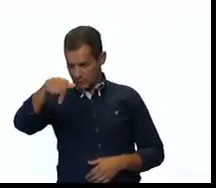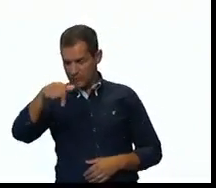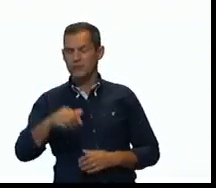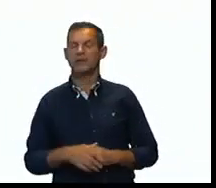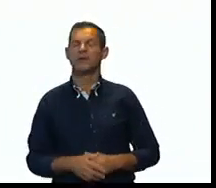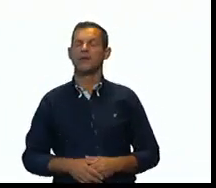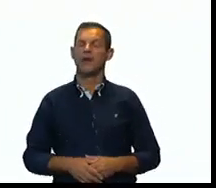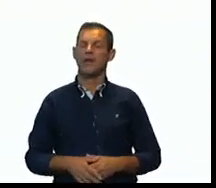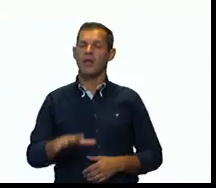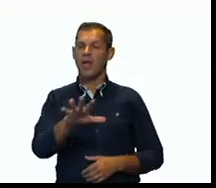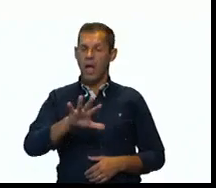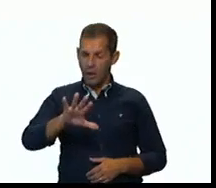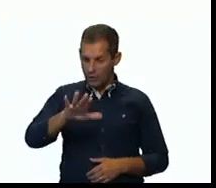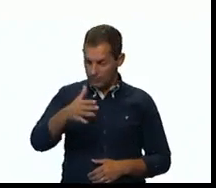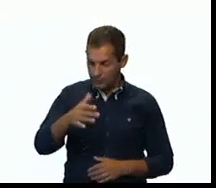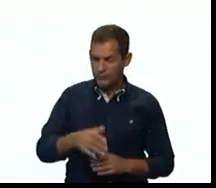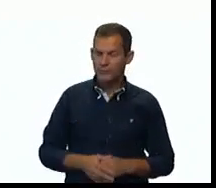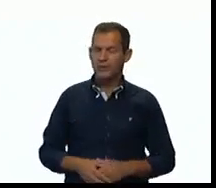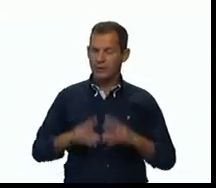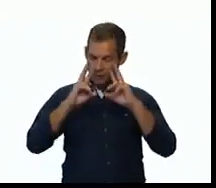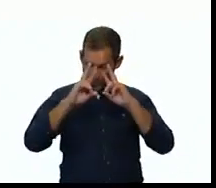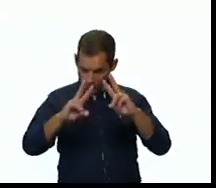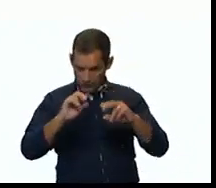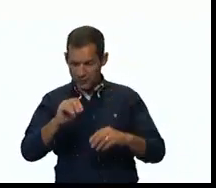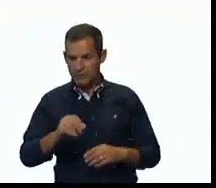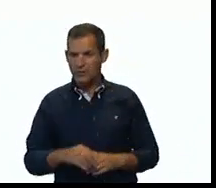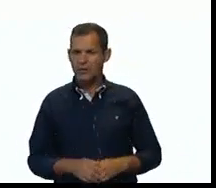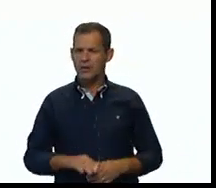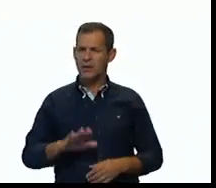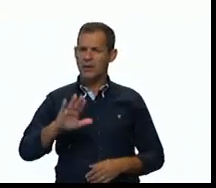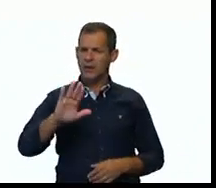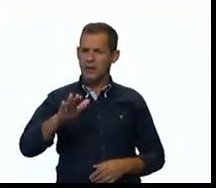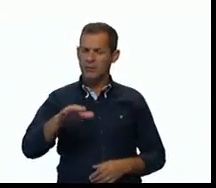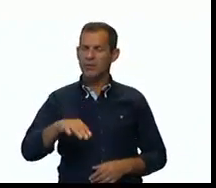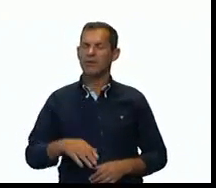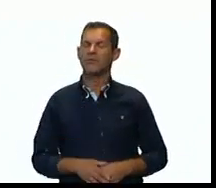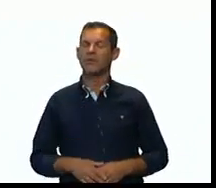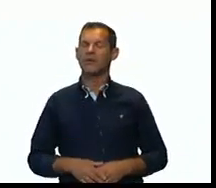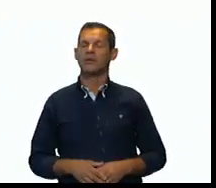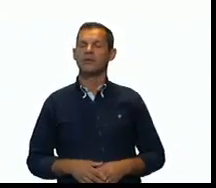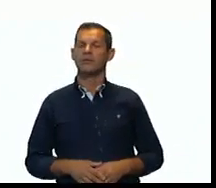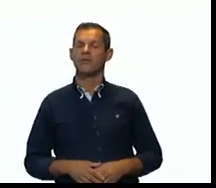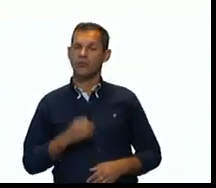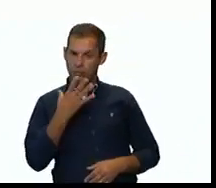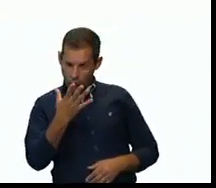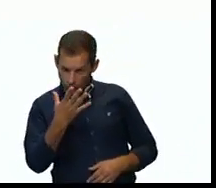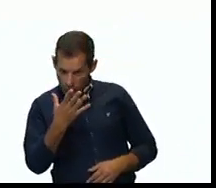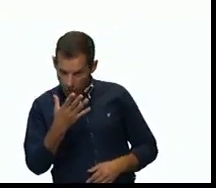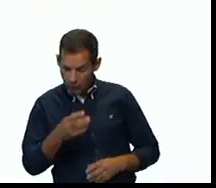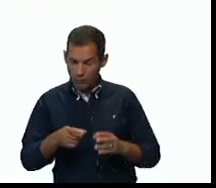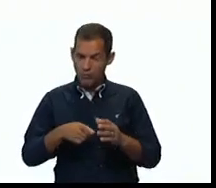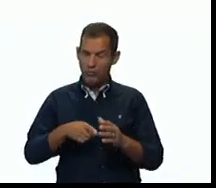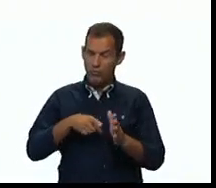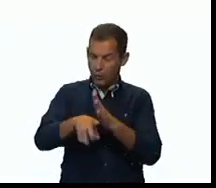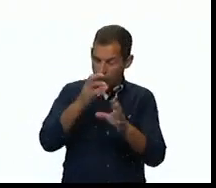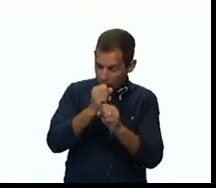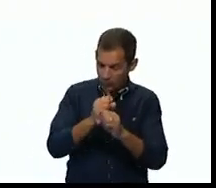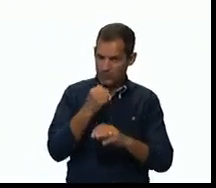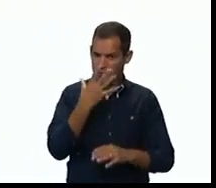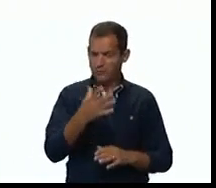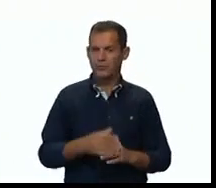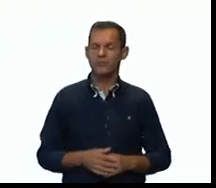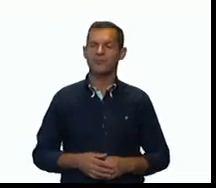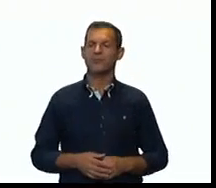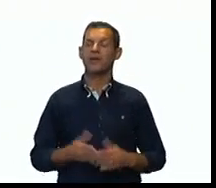4,67 a área aproximada. Observe que é algo bem próximo. A nossa aproximação, né, foi boa, foi uma estimativa muito